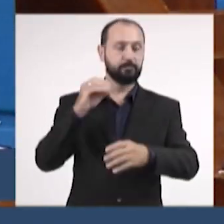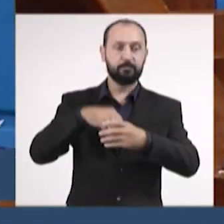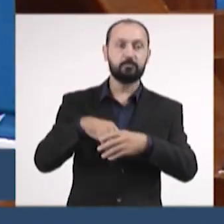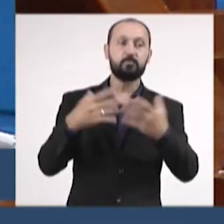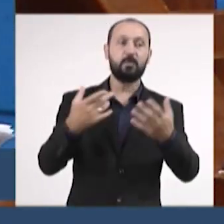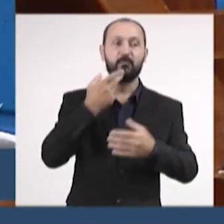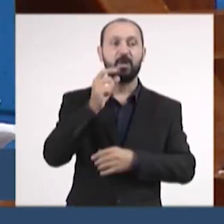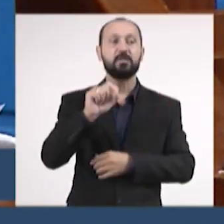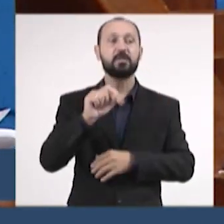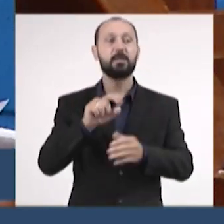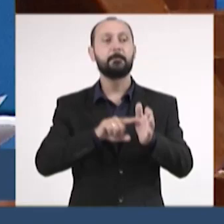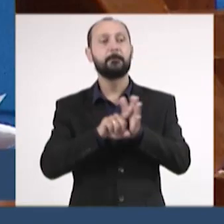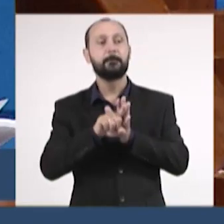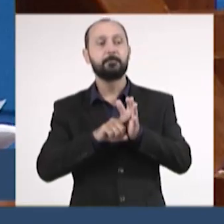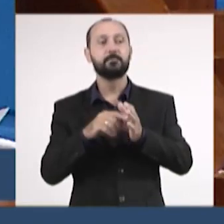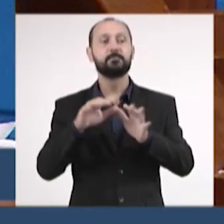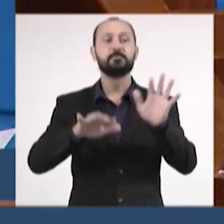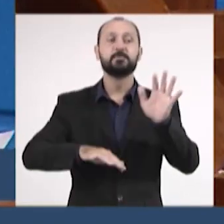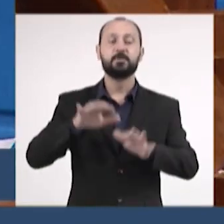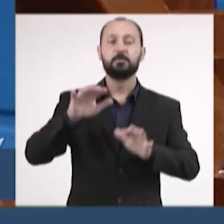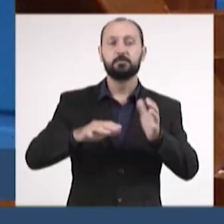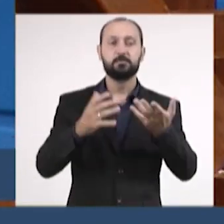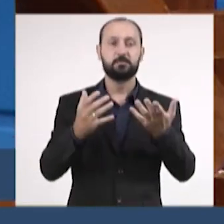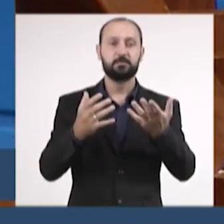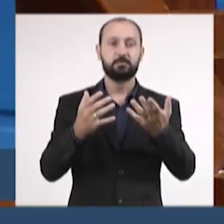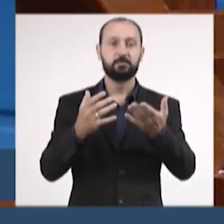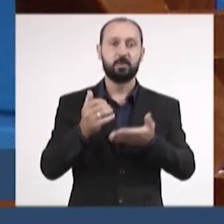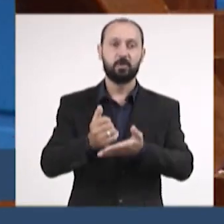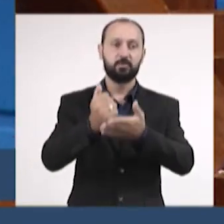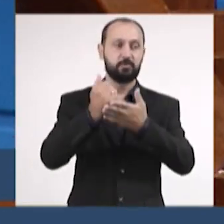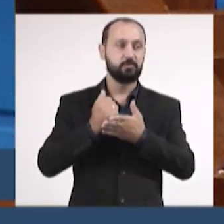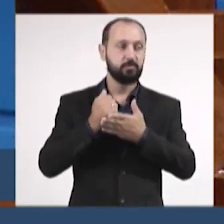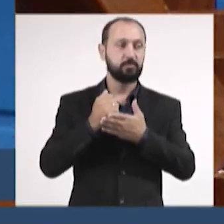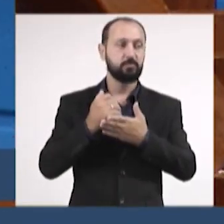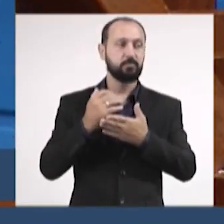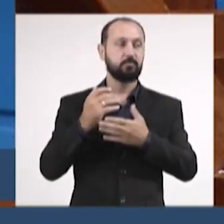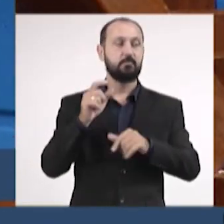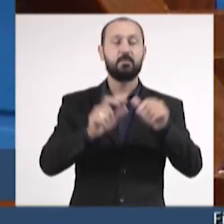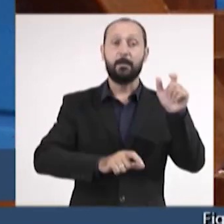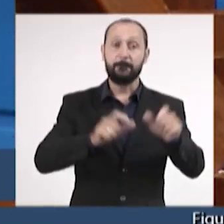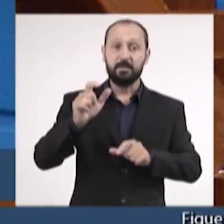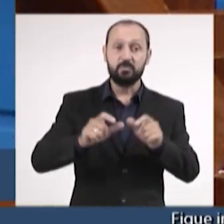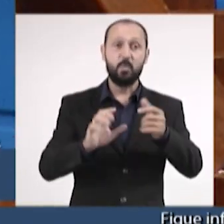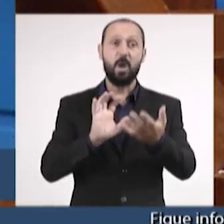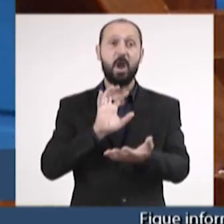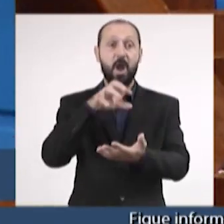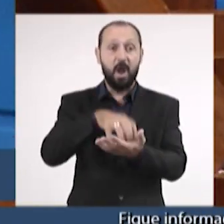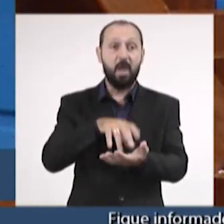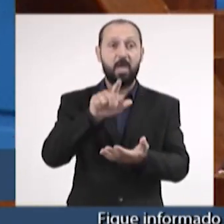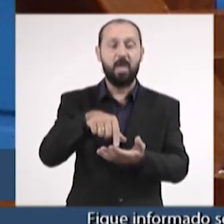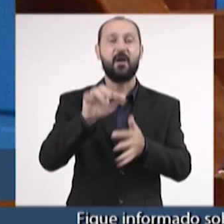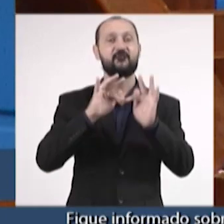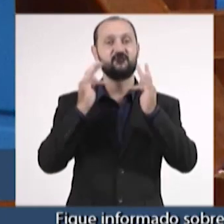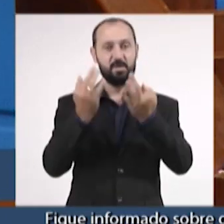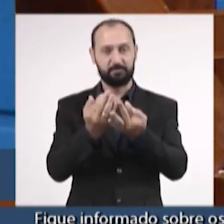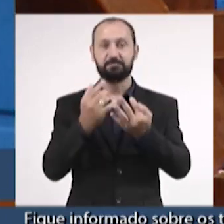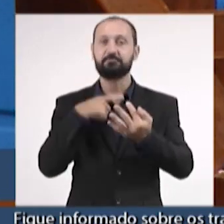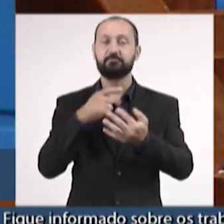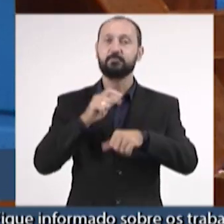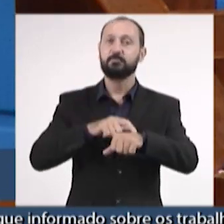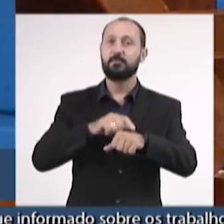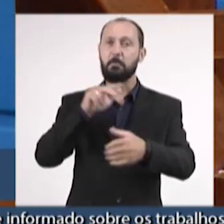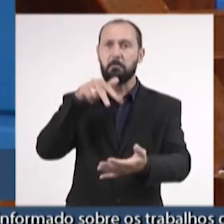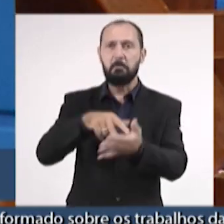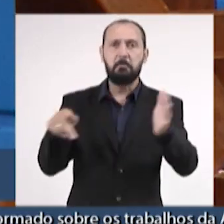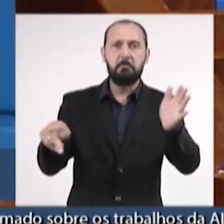que afirmam procurar de alguma ajuda, a pessoa ou organização é a família, o